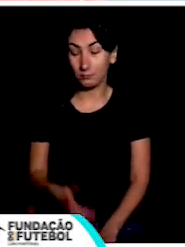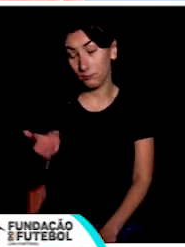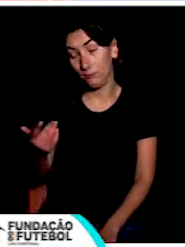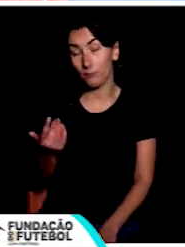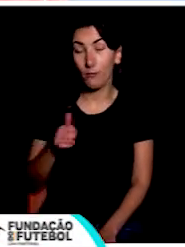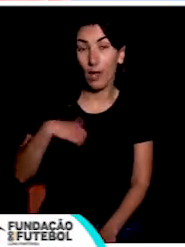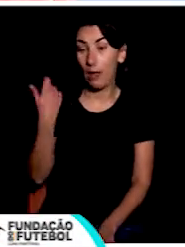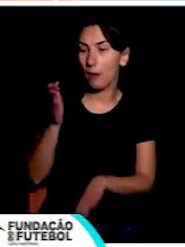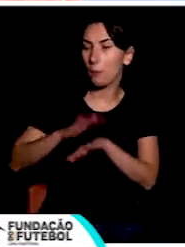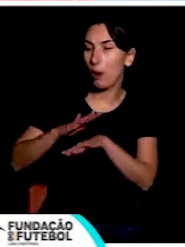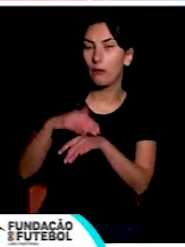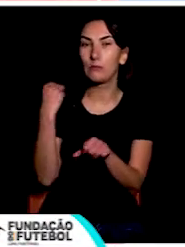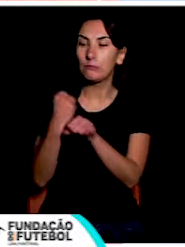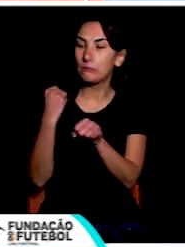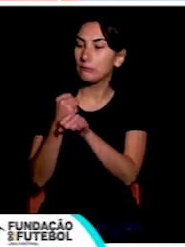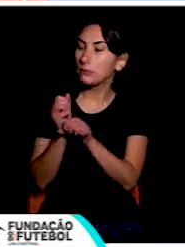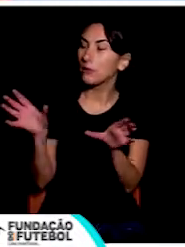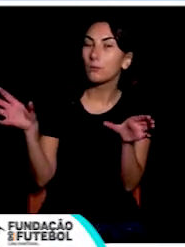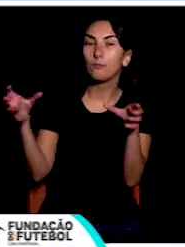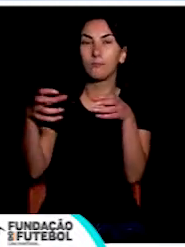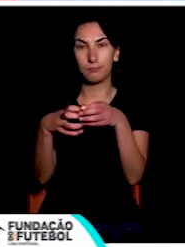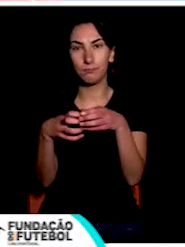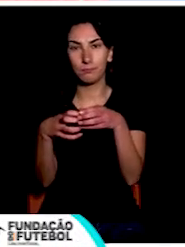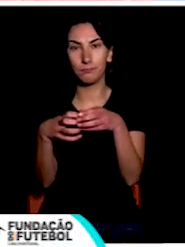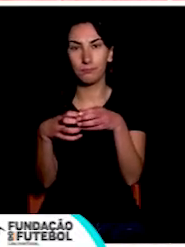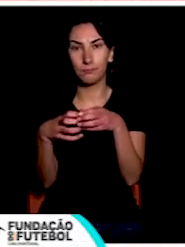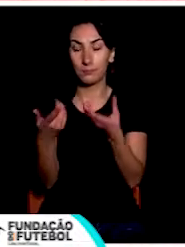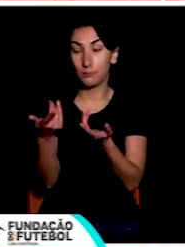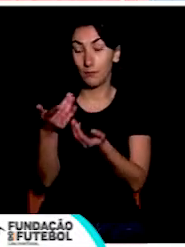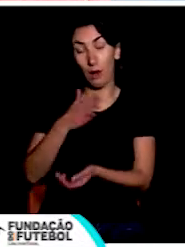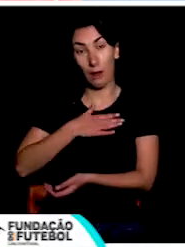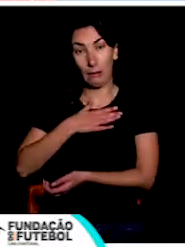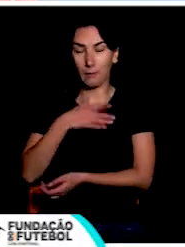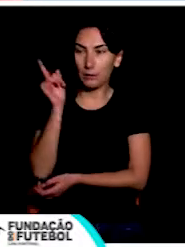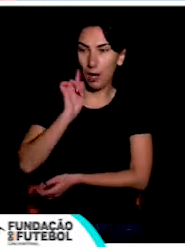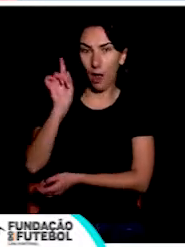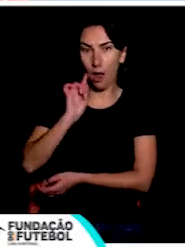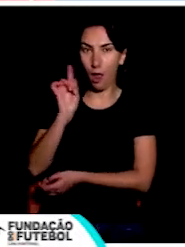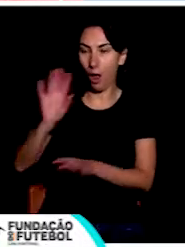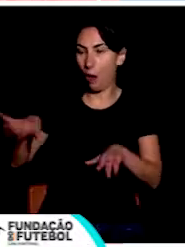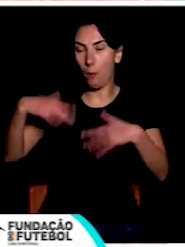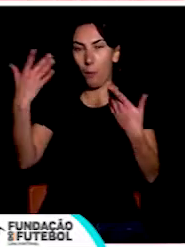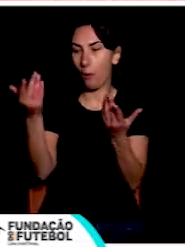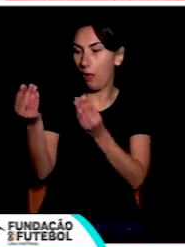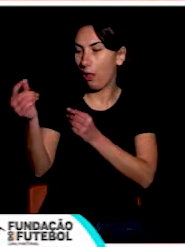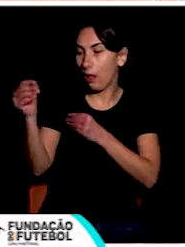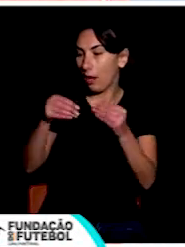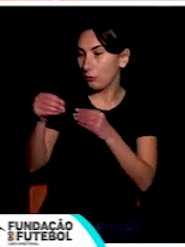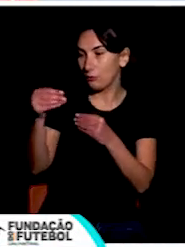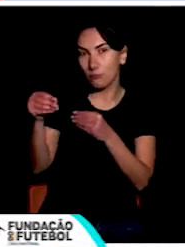só é ganho devido ao trabalho da equipa. E para mim é muito importante, qualquer jogador gosta de